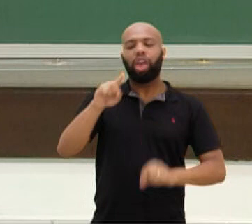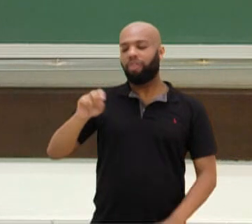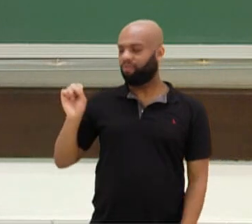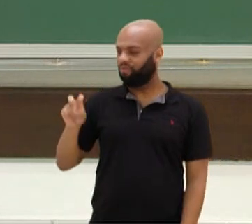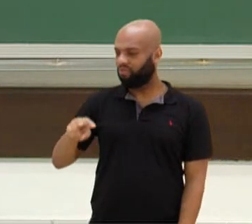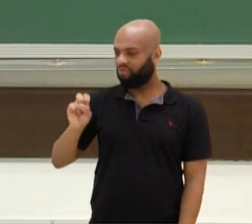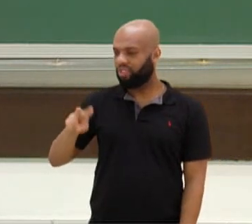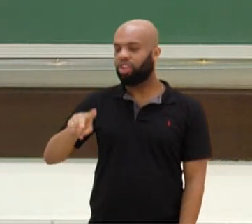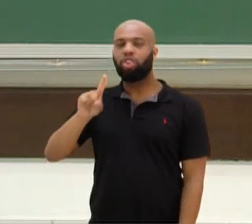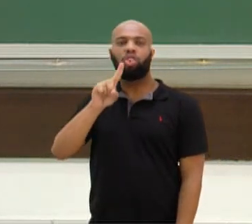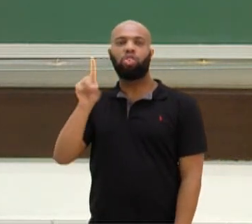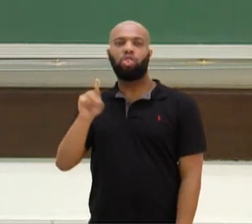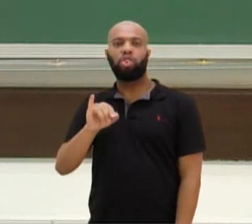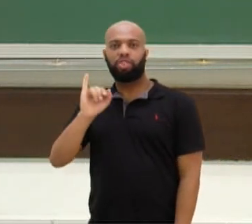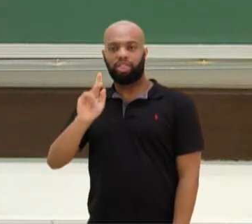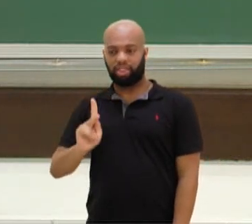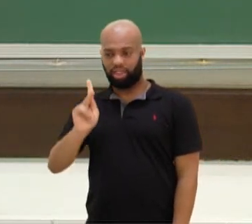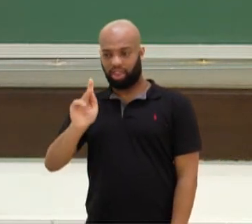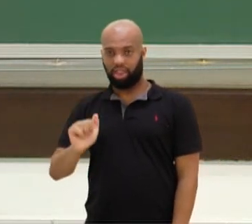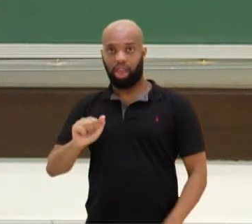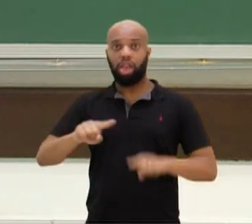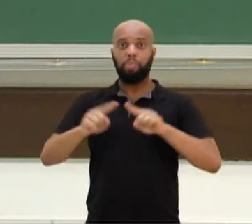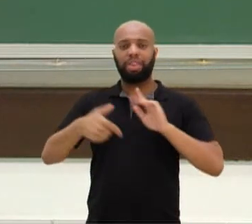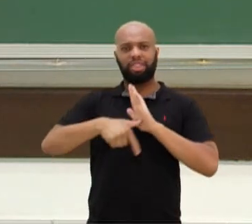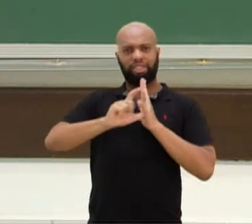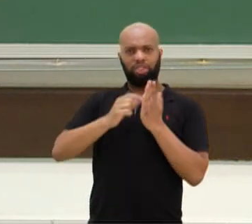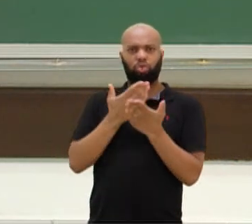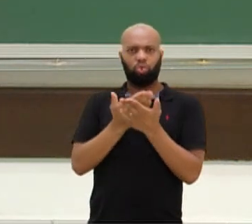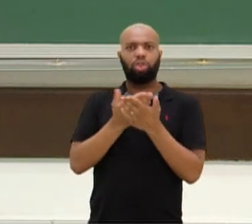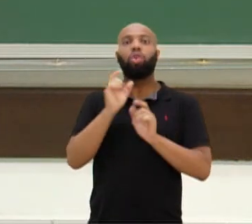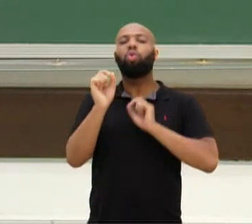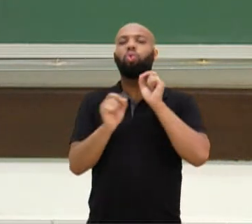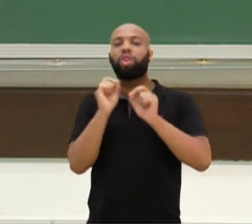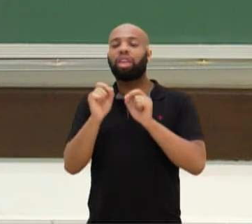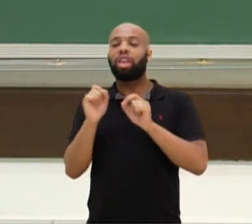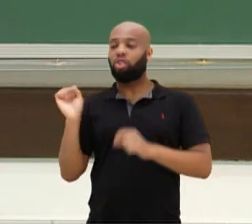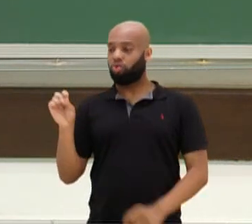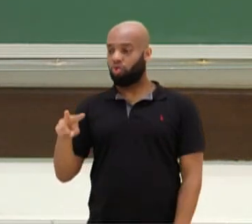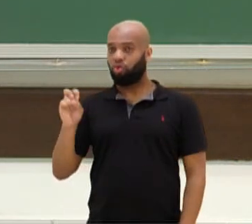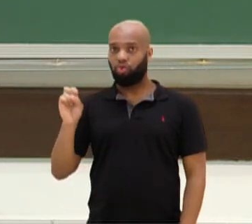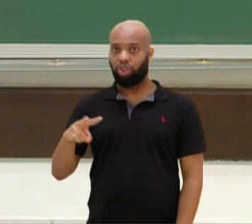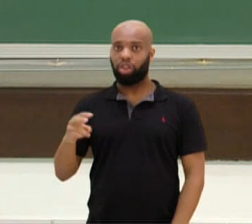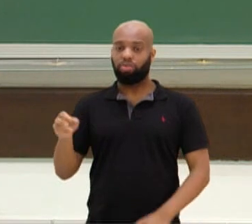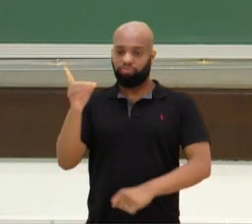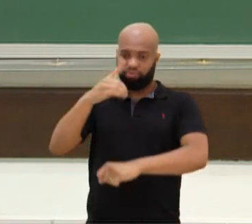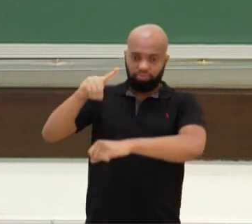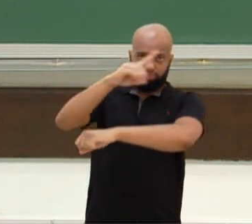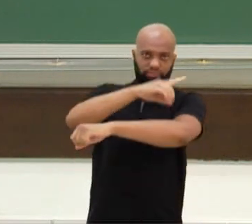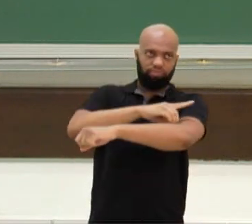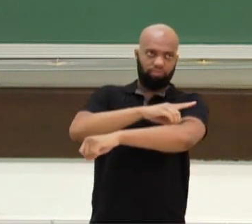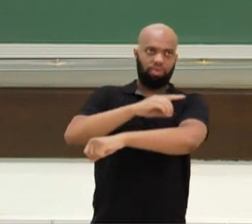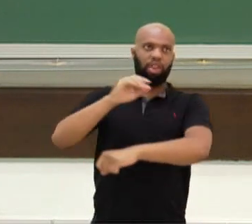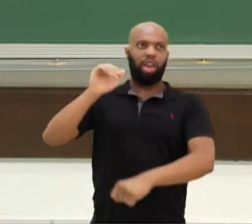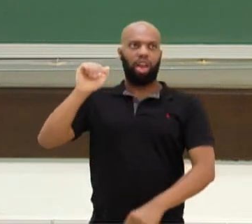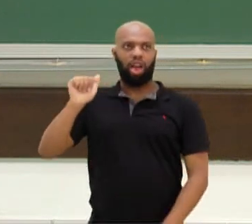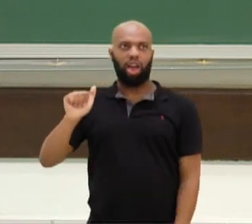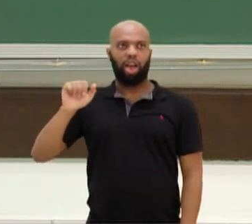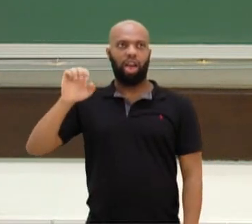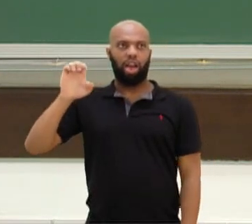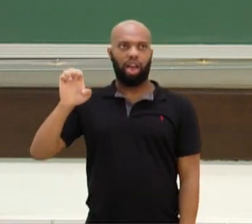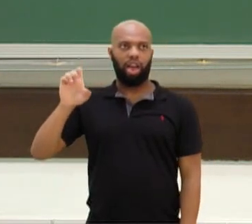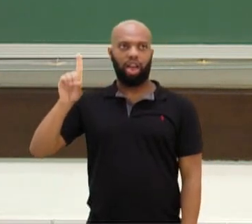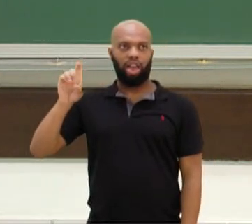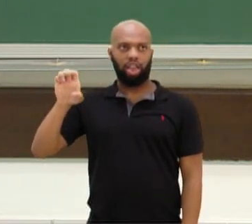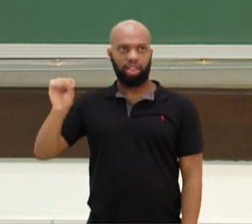Mas vamos falar primeiro do Aedes, porque o Aedes, quando a gente fala dele, a gente já está explicando tanto para dengue, quanto para zika, quanto chikungunya e